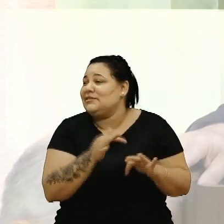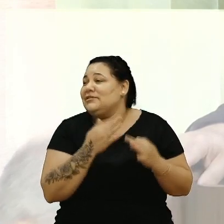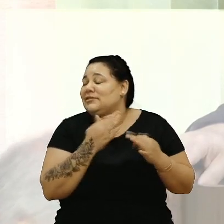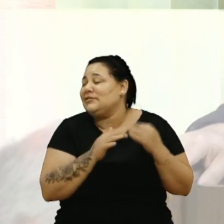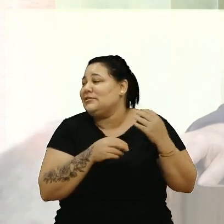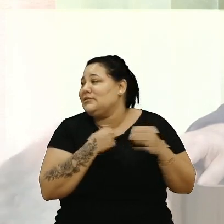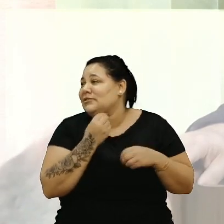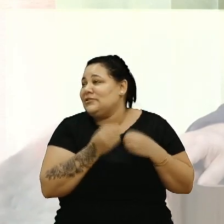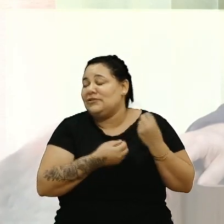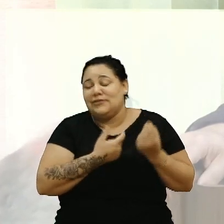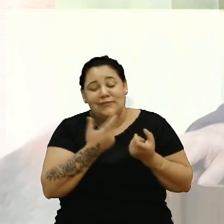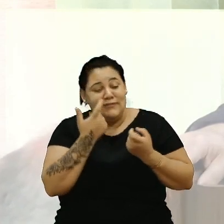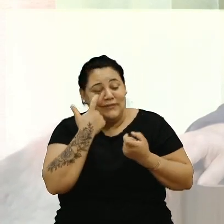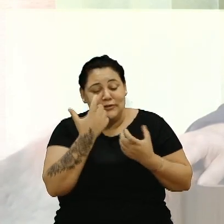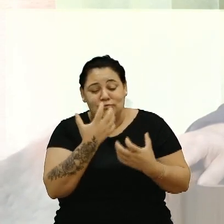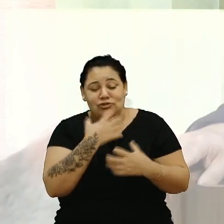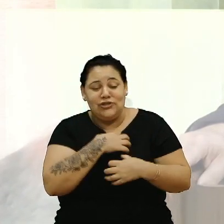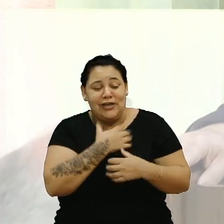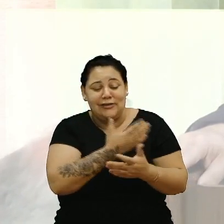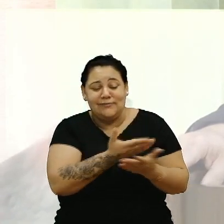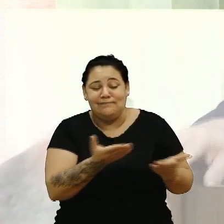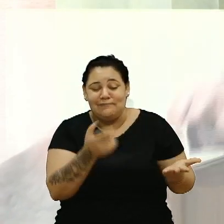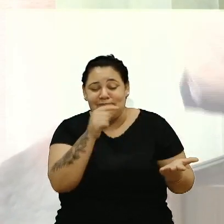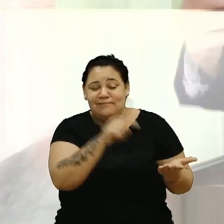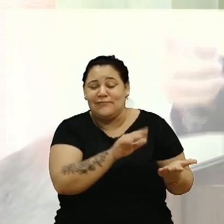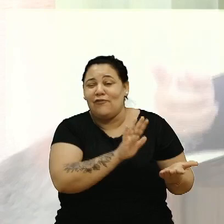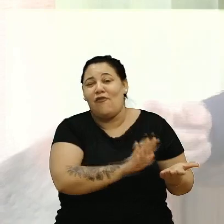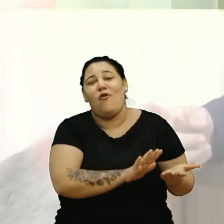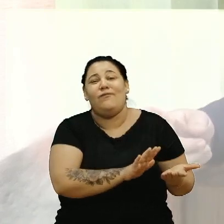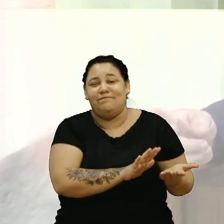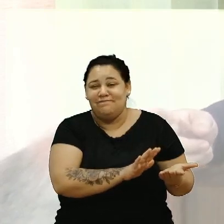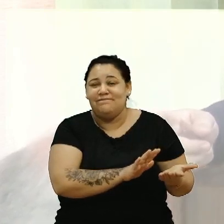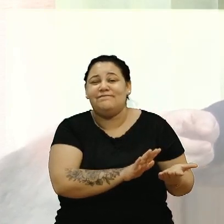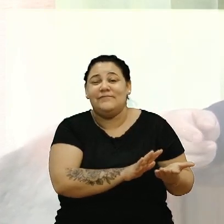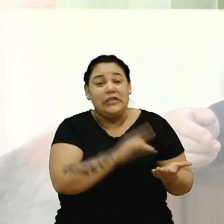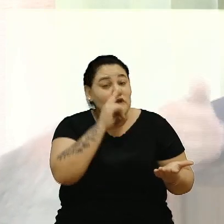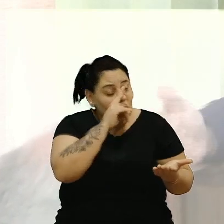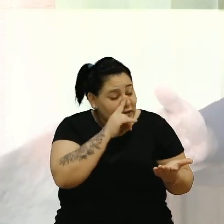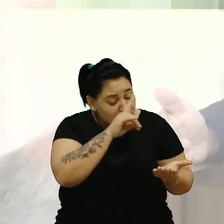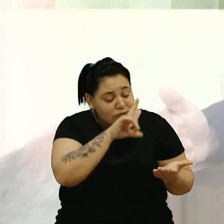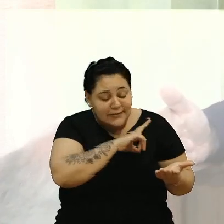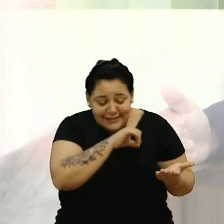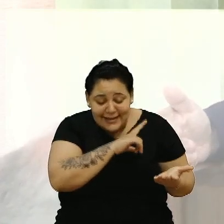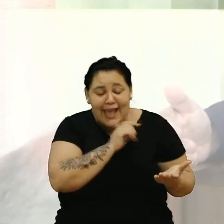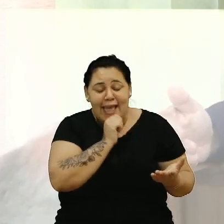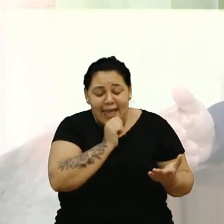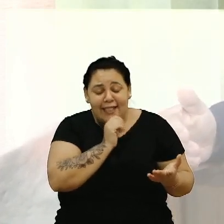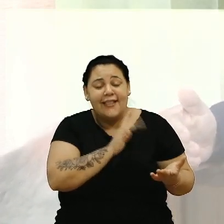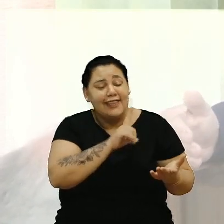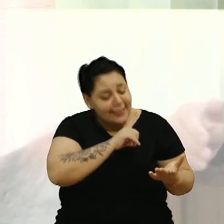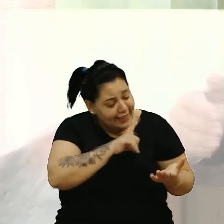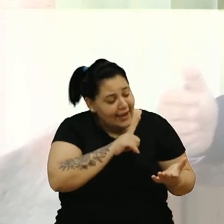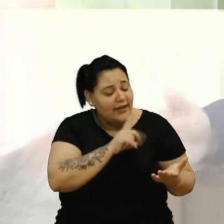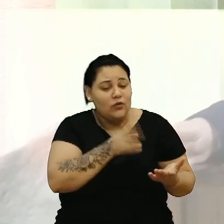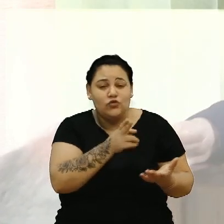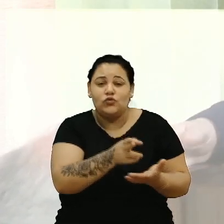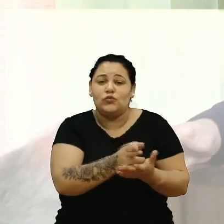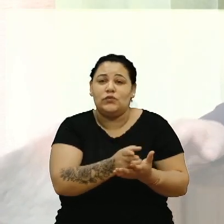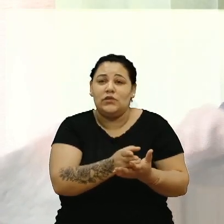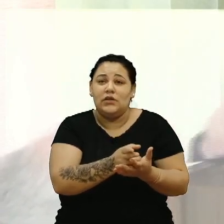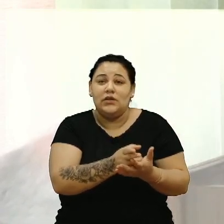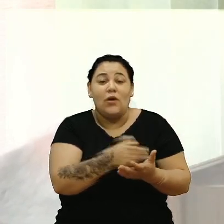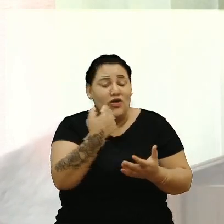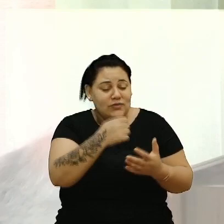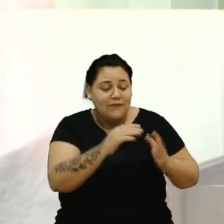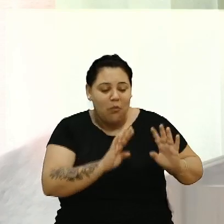ficou aquele bairro e o risco que ainda tem lá, né? Que ainda tem. Então contenções vão ter que ser